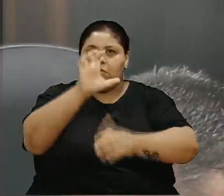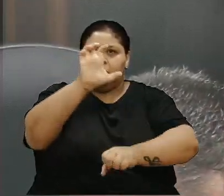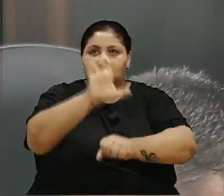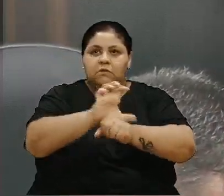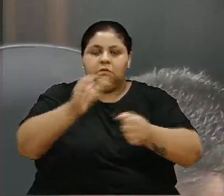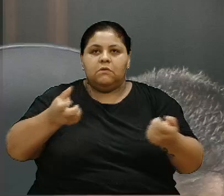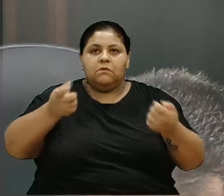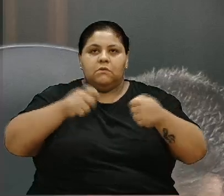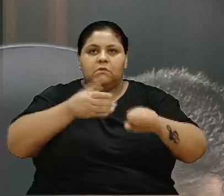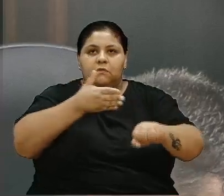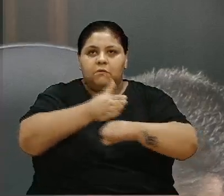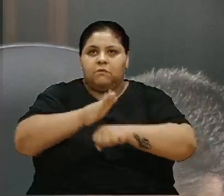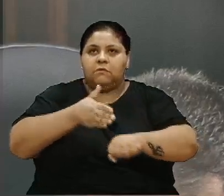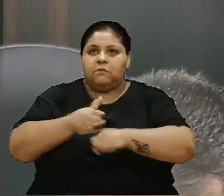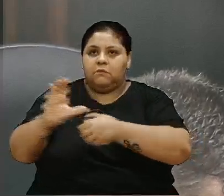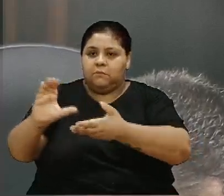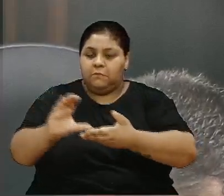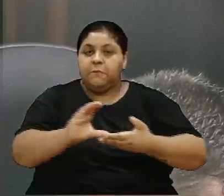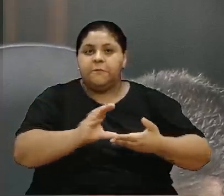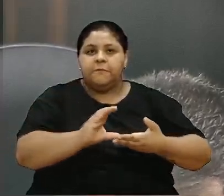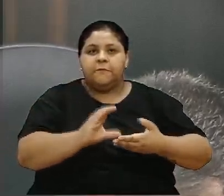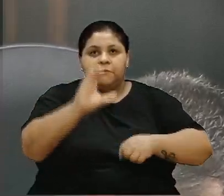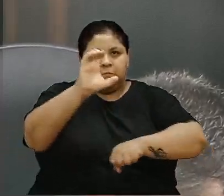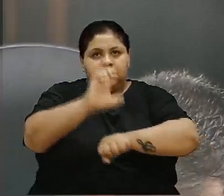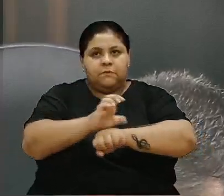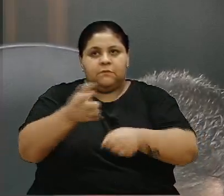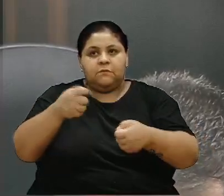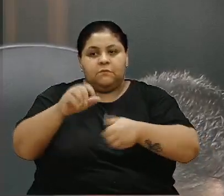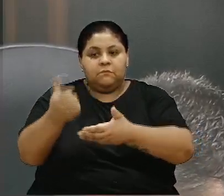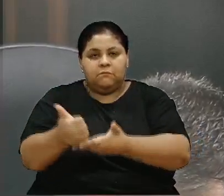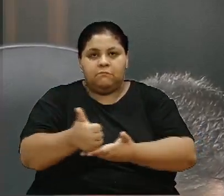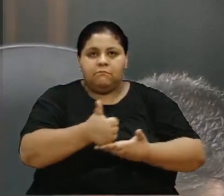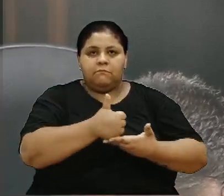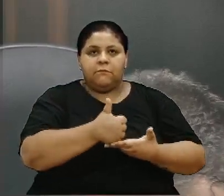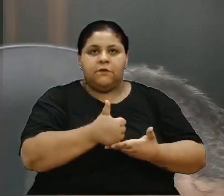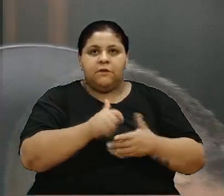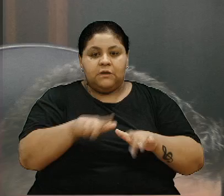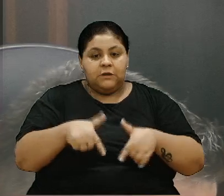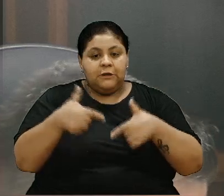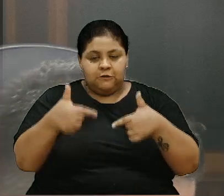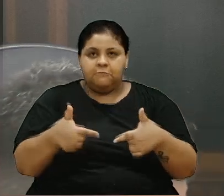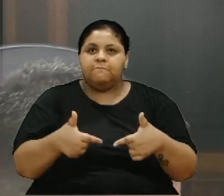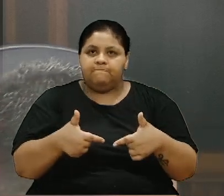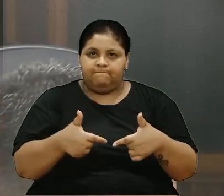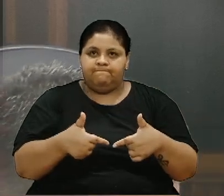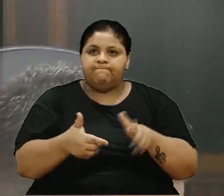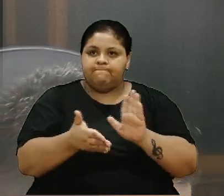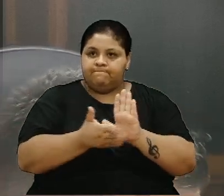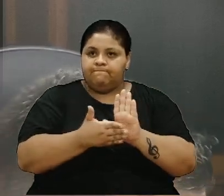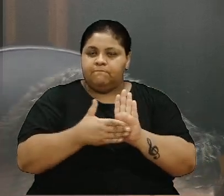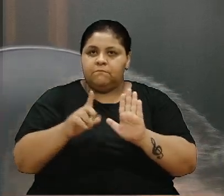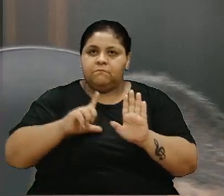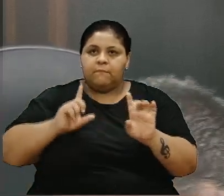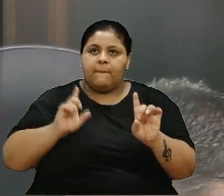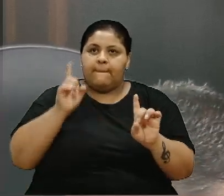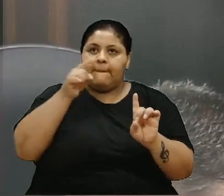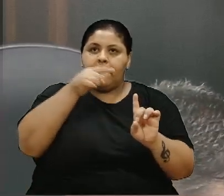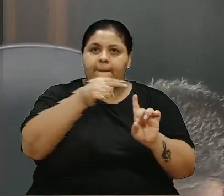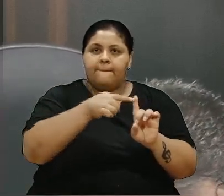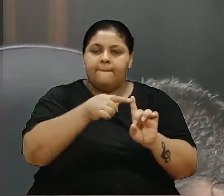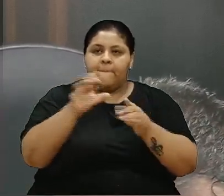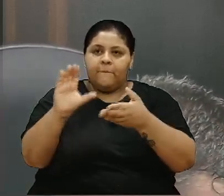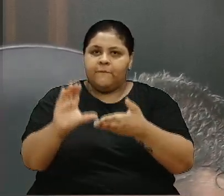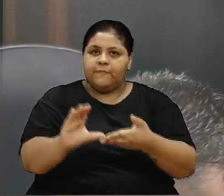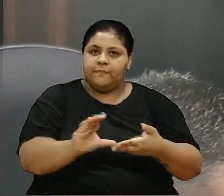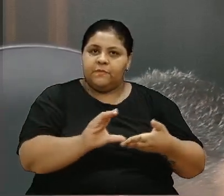precisa participar do financiamento, o Estado precisa apoiar essas medidas, essas proposições que têm como objetivo